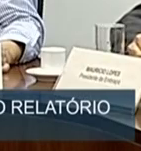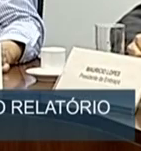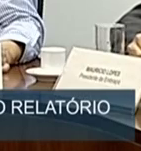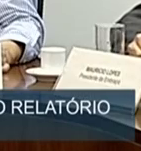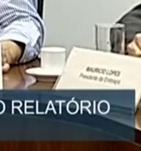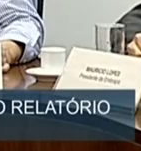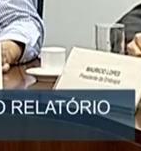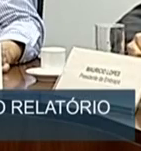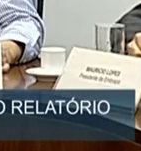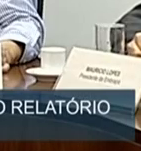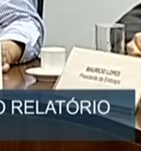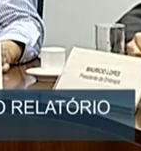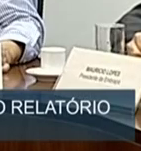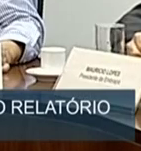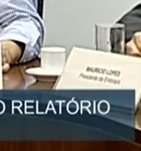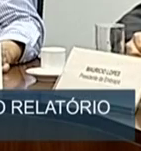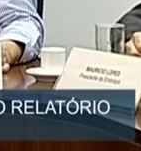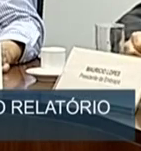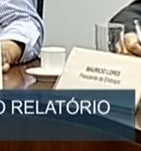Só pega esse aqui, ó,